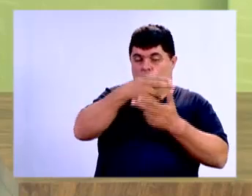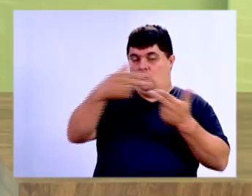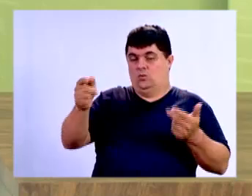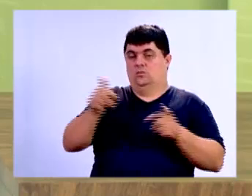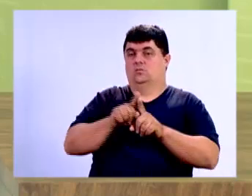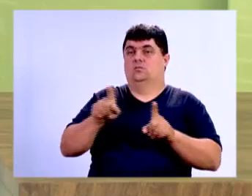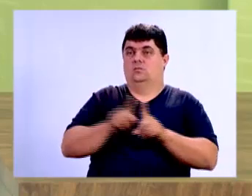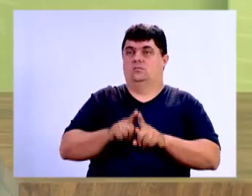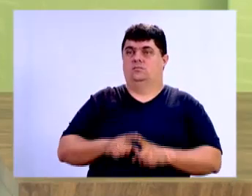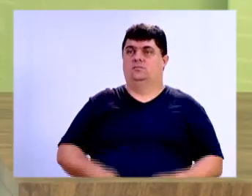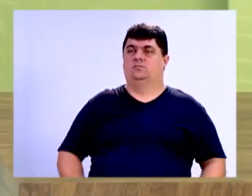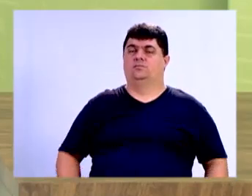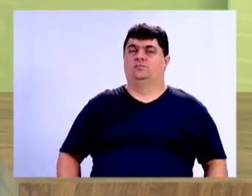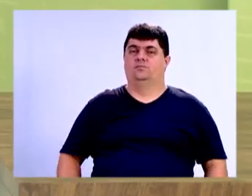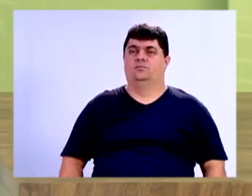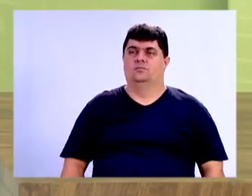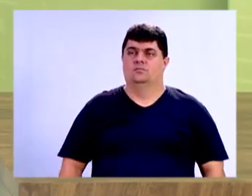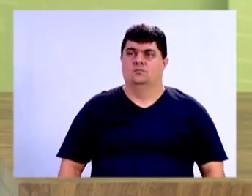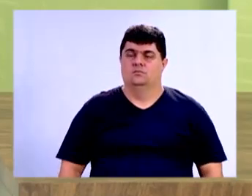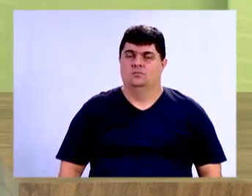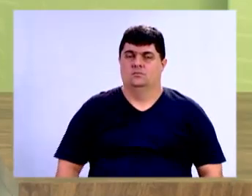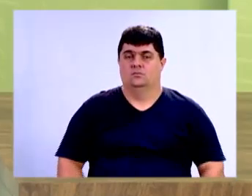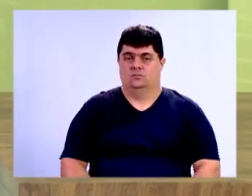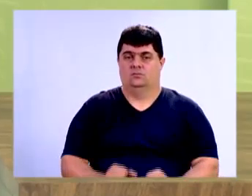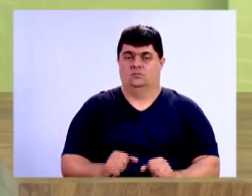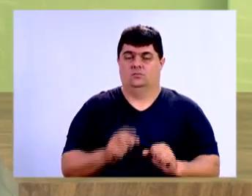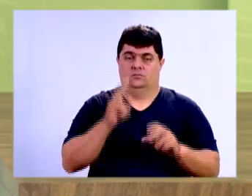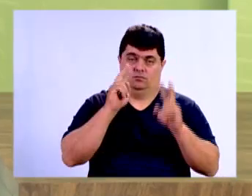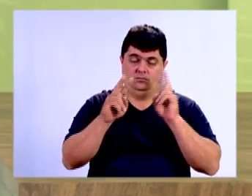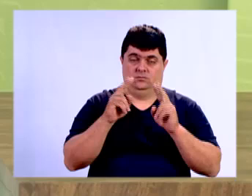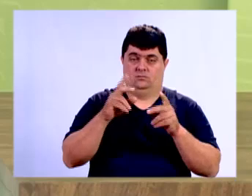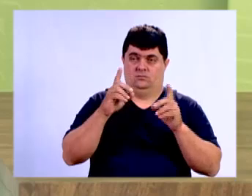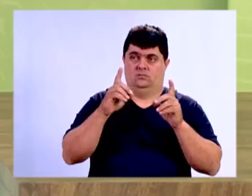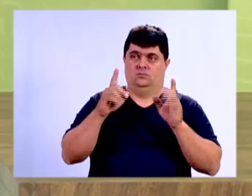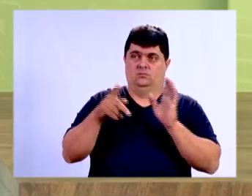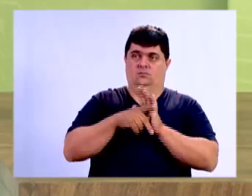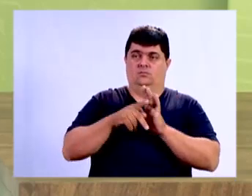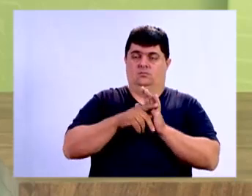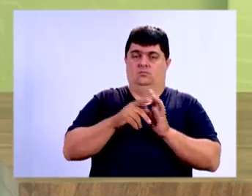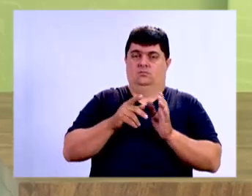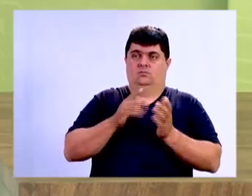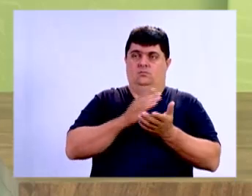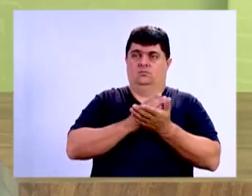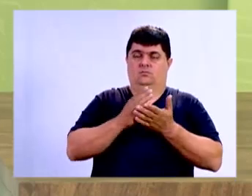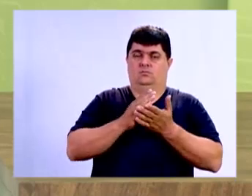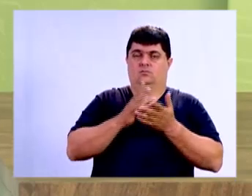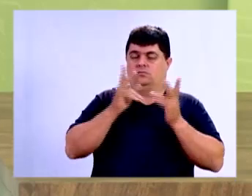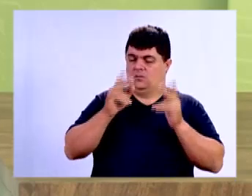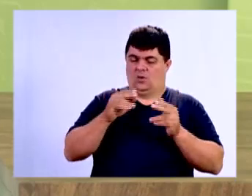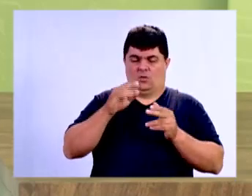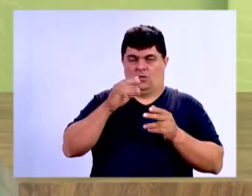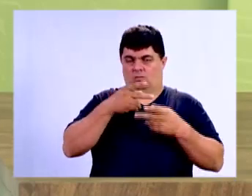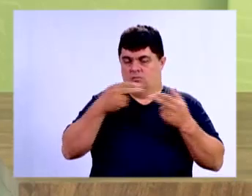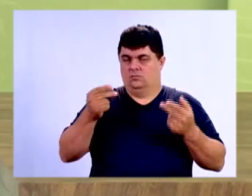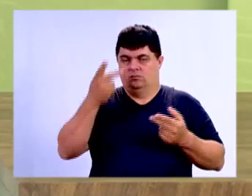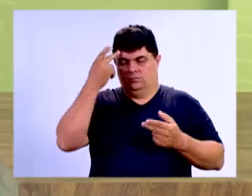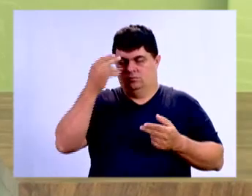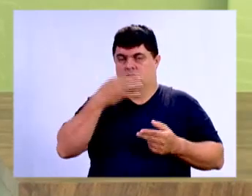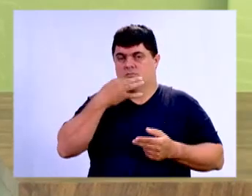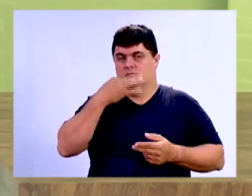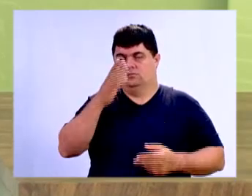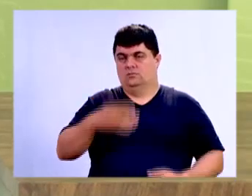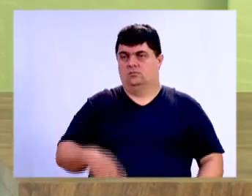ali na declaração dele que ele começa com a declaração de qualquer objeto que a gente conhece no Java.